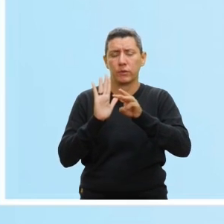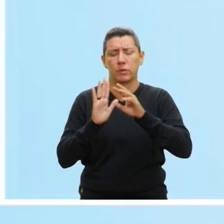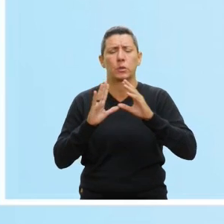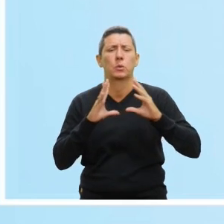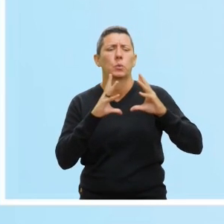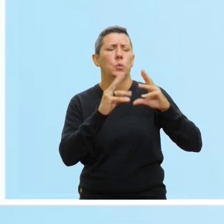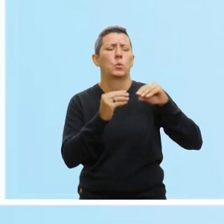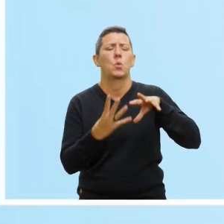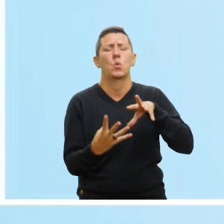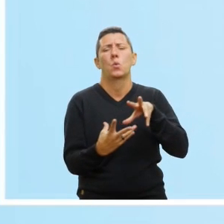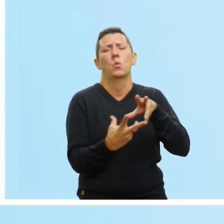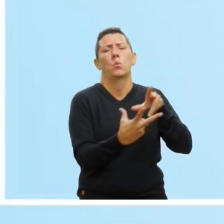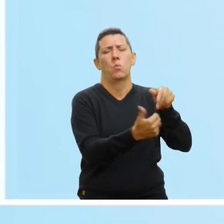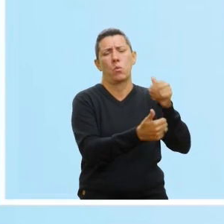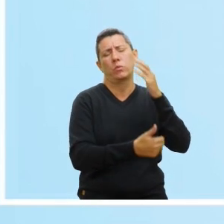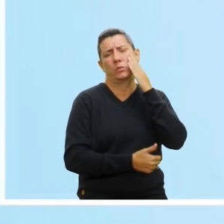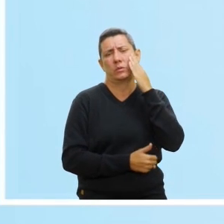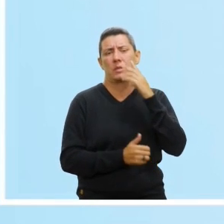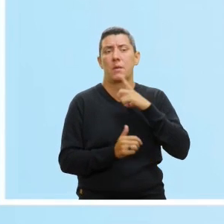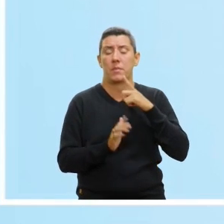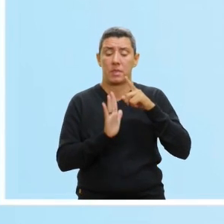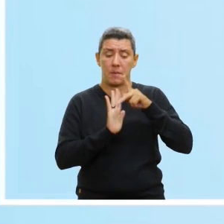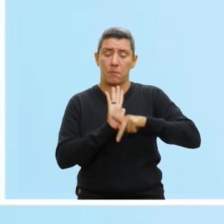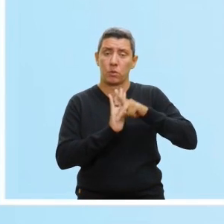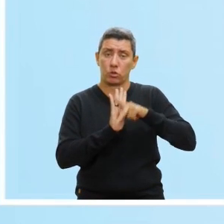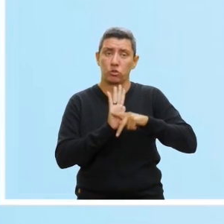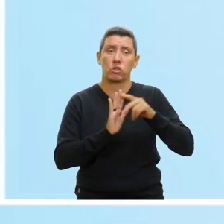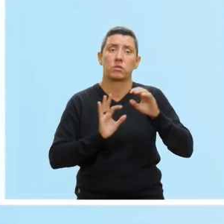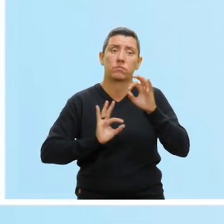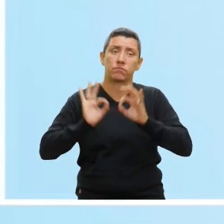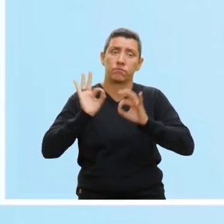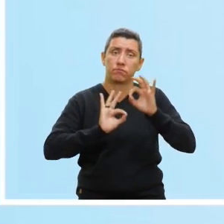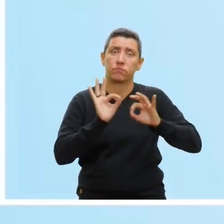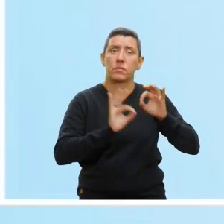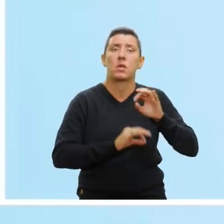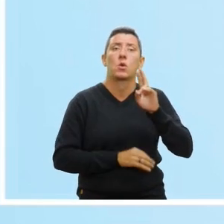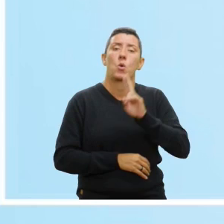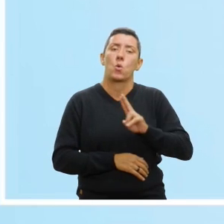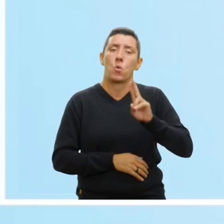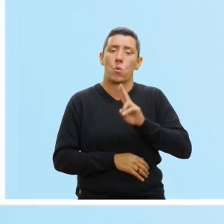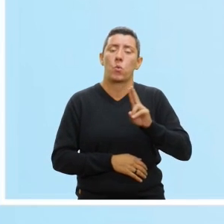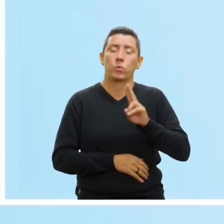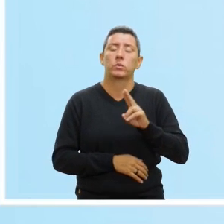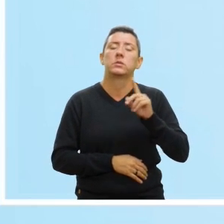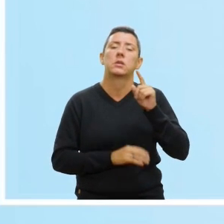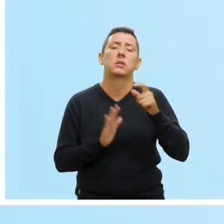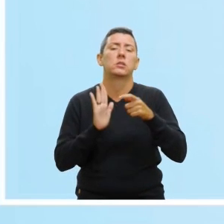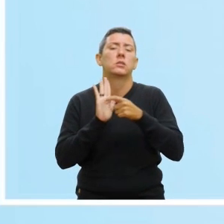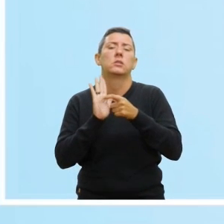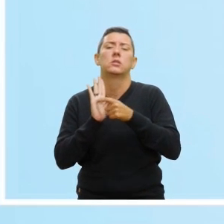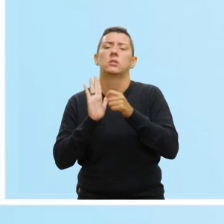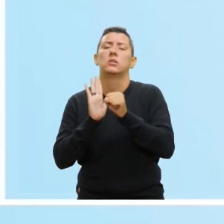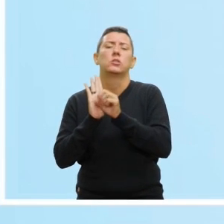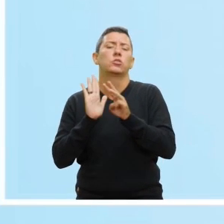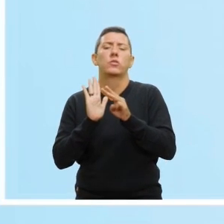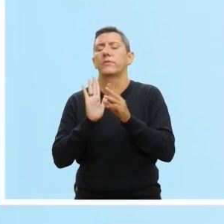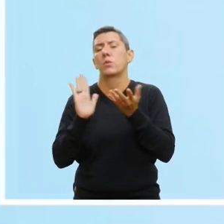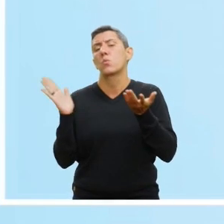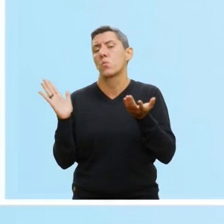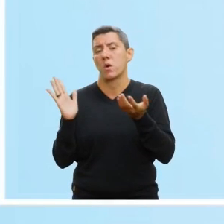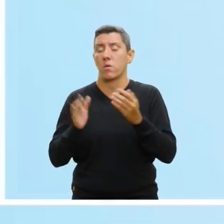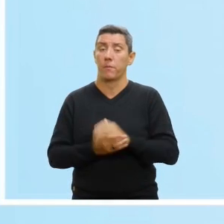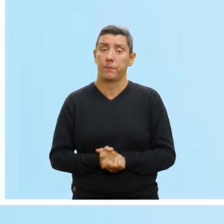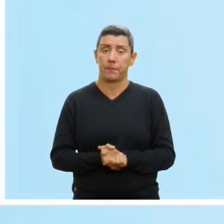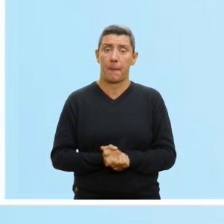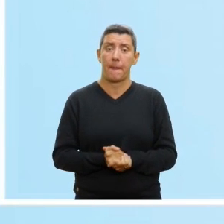atua com projetos óticos, todo mundo utiliza esse software, que é um software onde a gente coloca, como eu comentei,